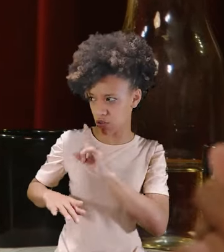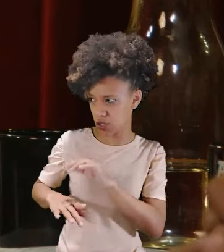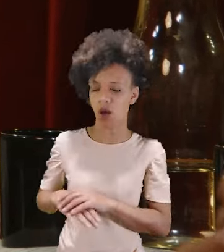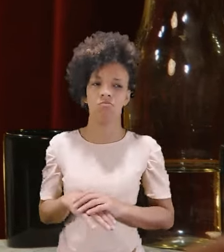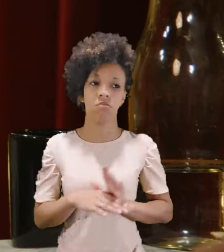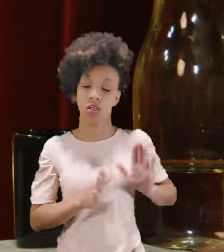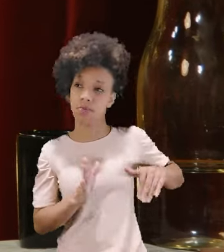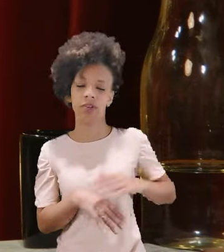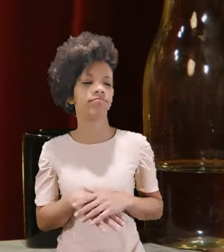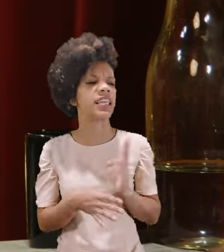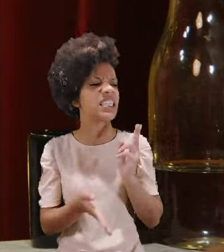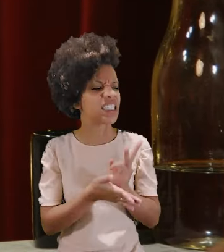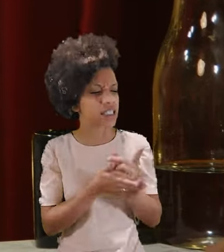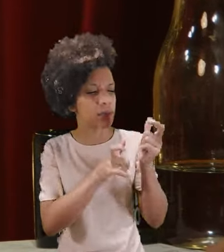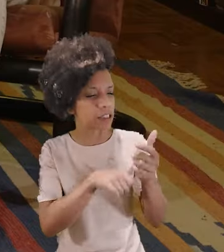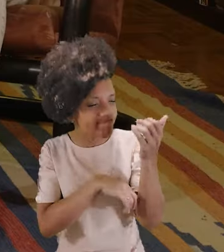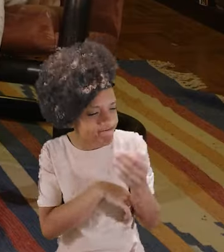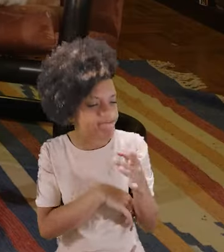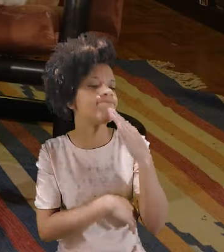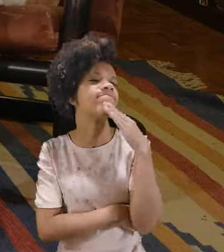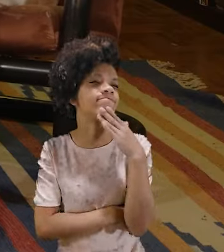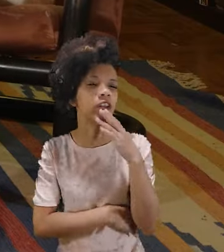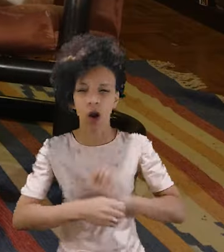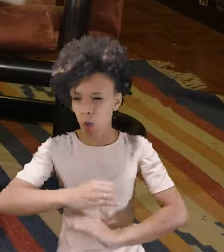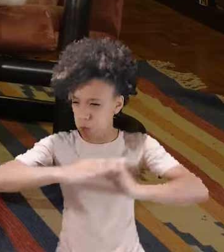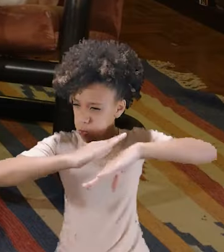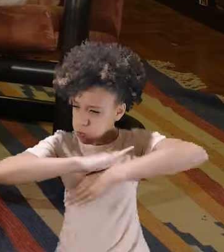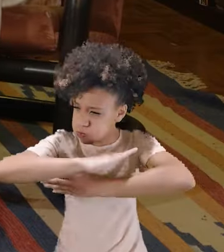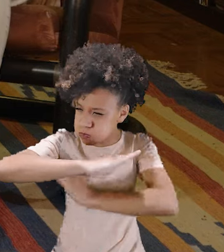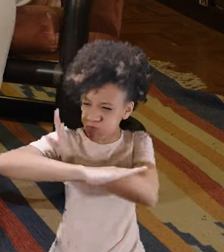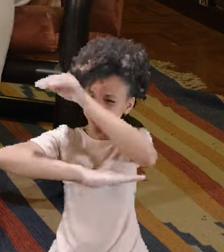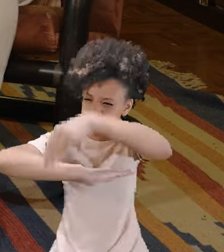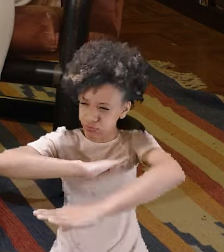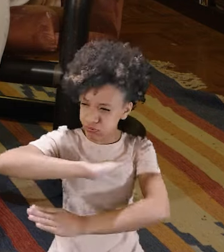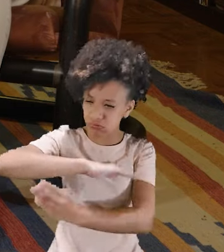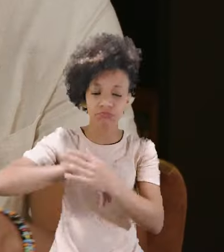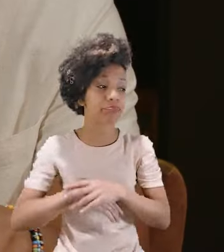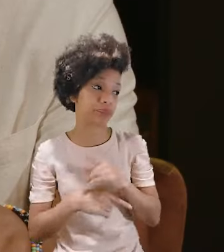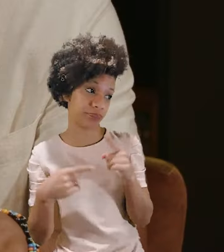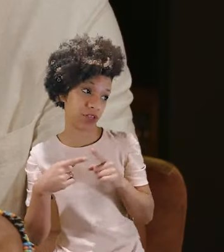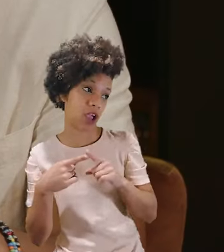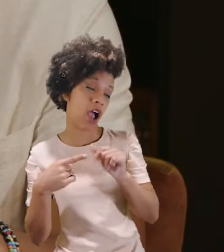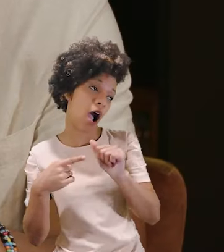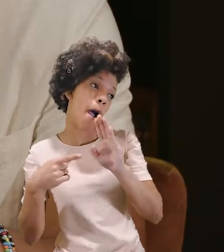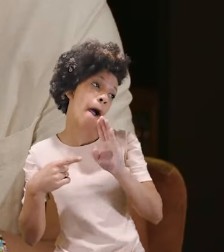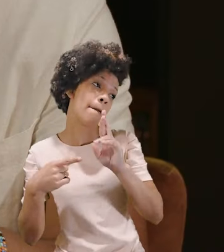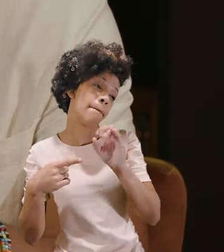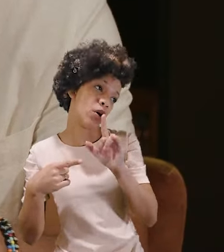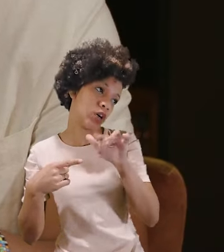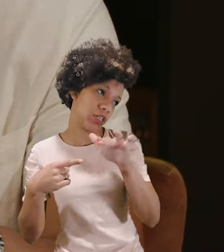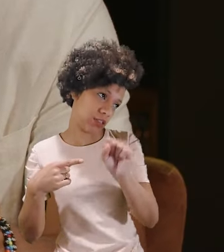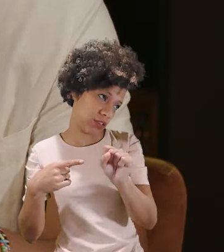portos tomando do mar ela sendo que eu não passa por ali é cara é baleia pulando lugares Pois é uma é Abrolhos O